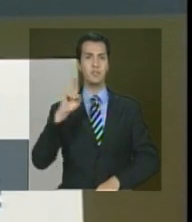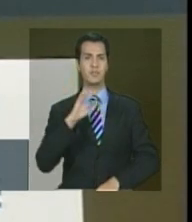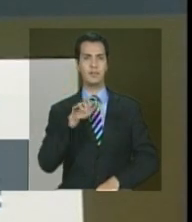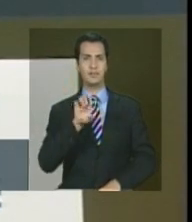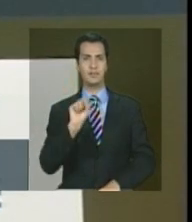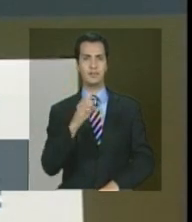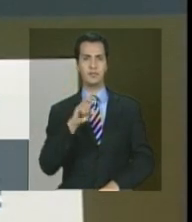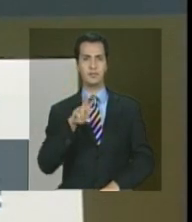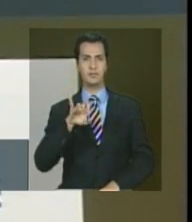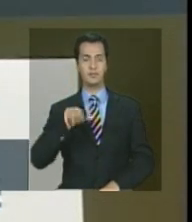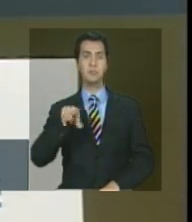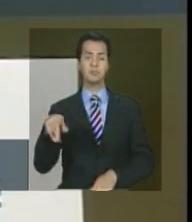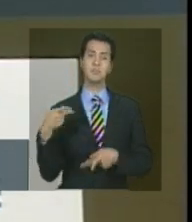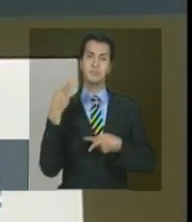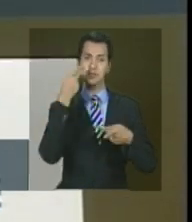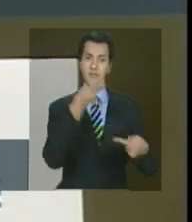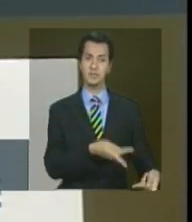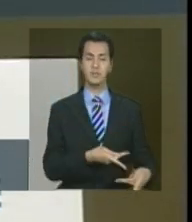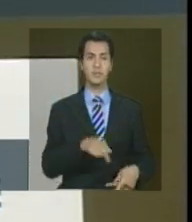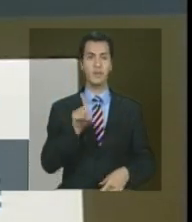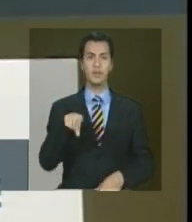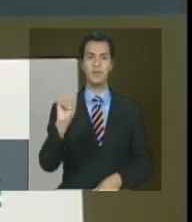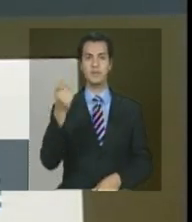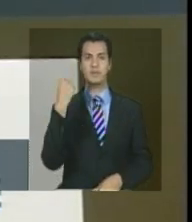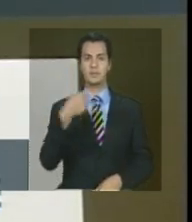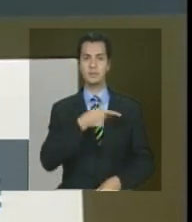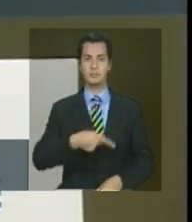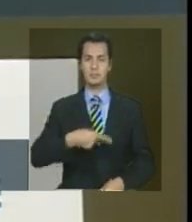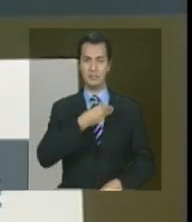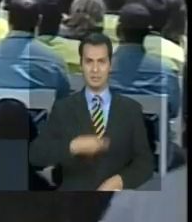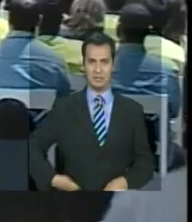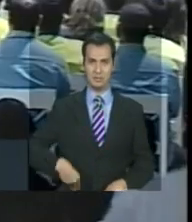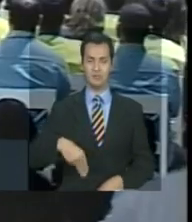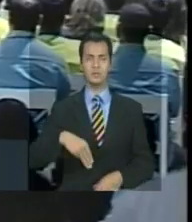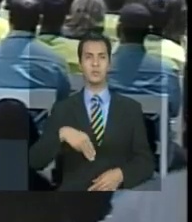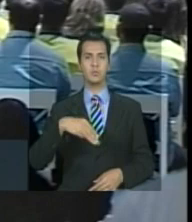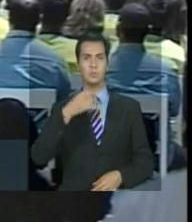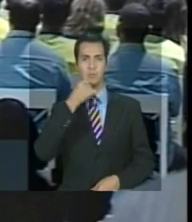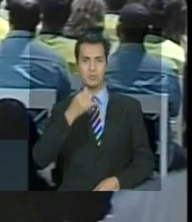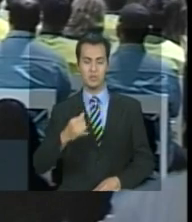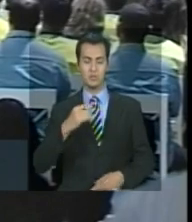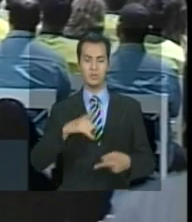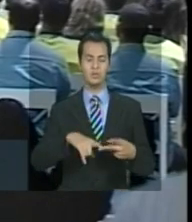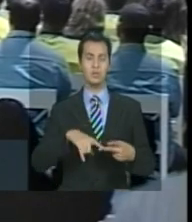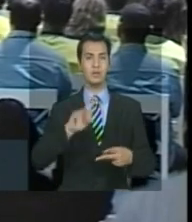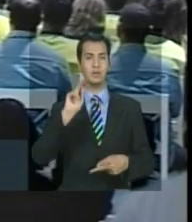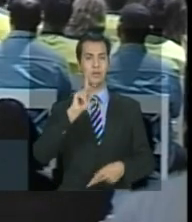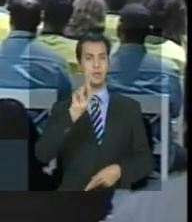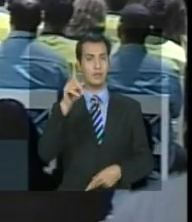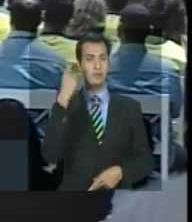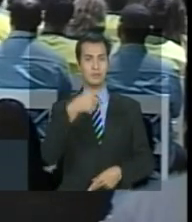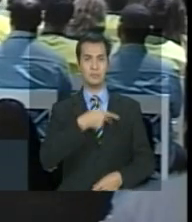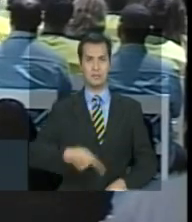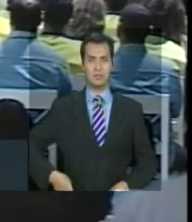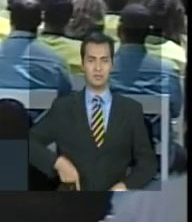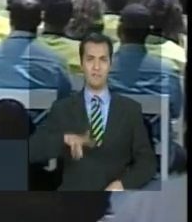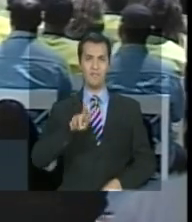O ex-ministro de Minas Energia, ex-presidente da Vale, Eliezer Batista.